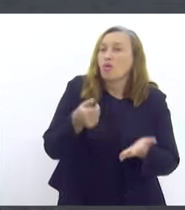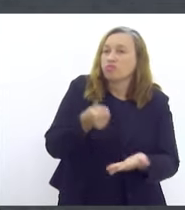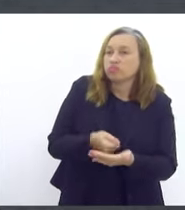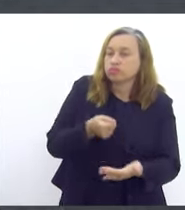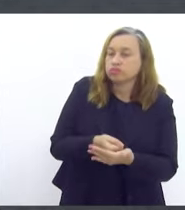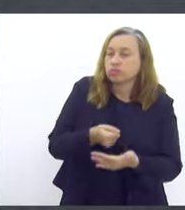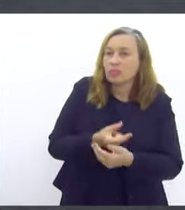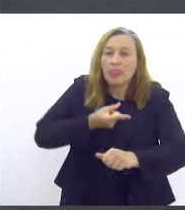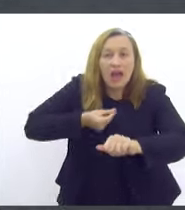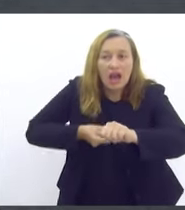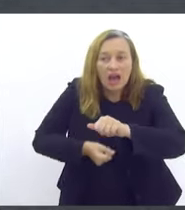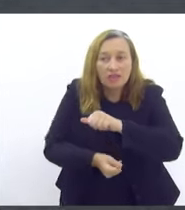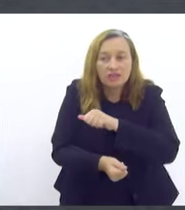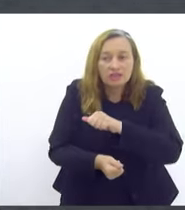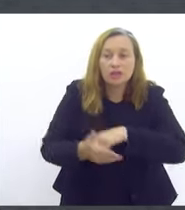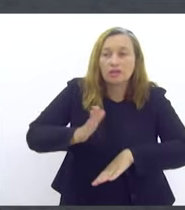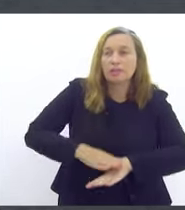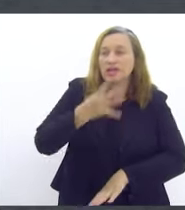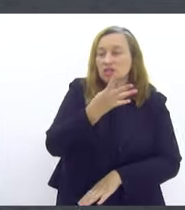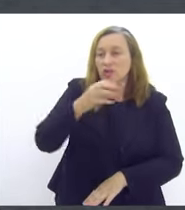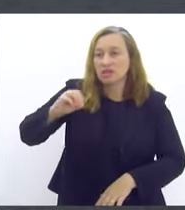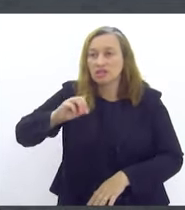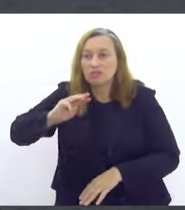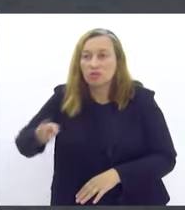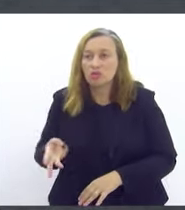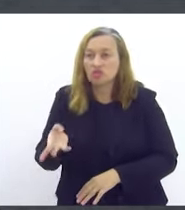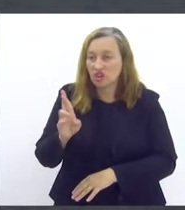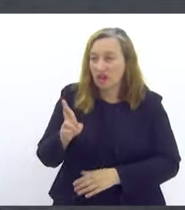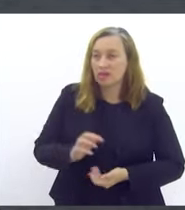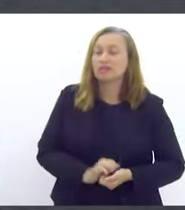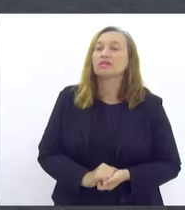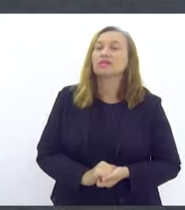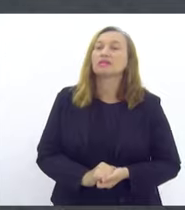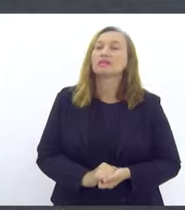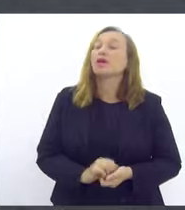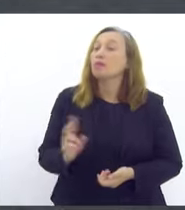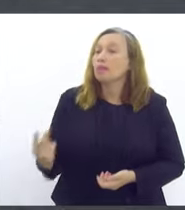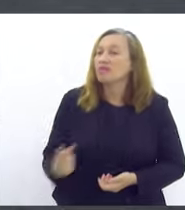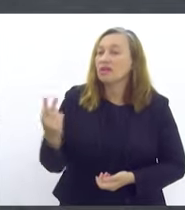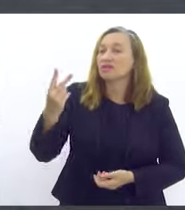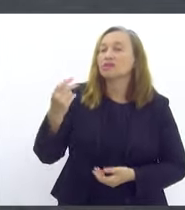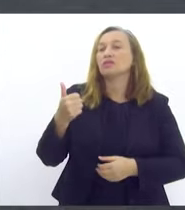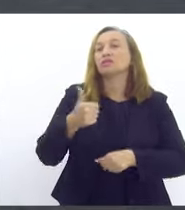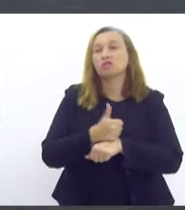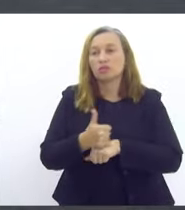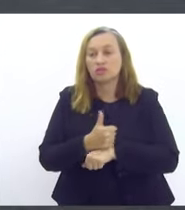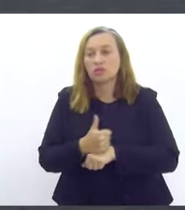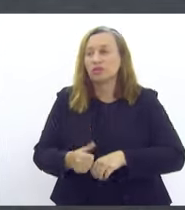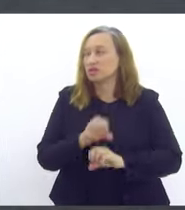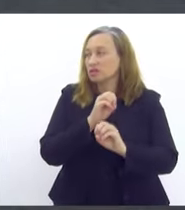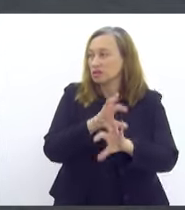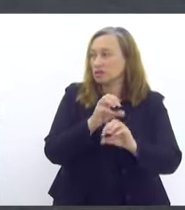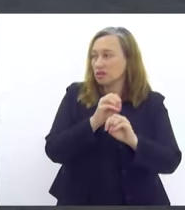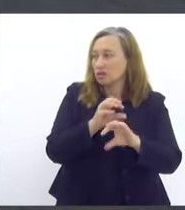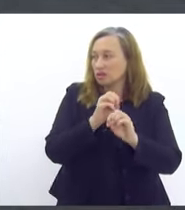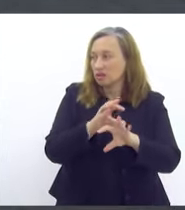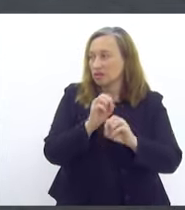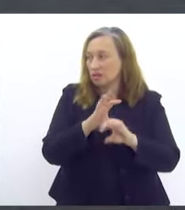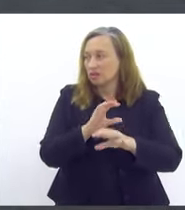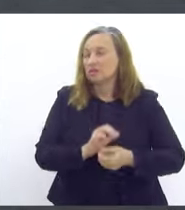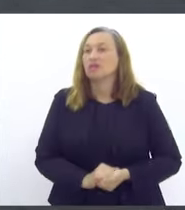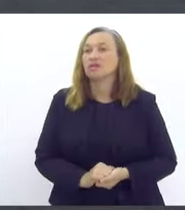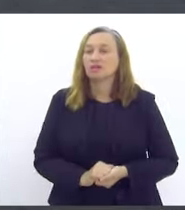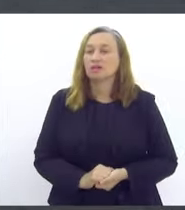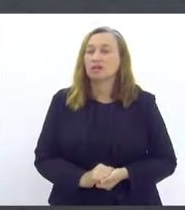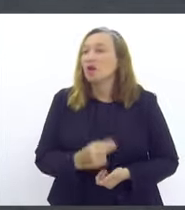a investir mais 400 milhões de reais para valorizar os profissionais de educação, dinheiro do Fundeb carimbado